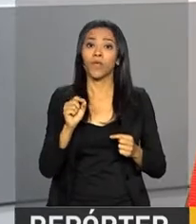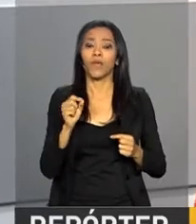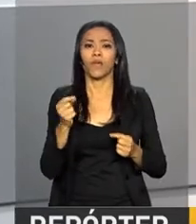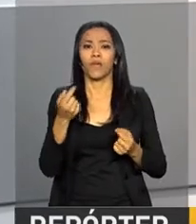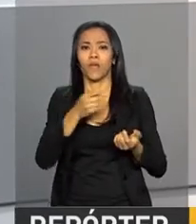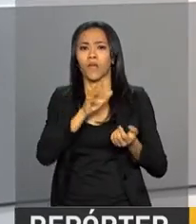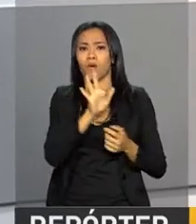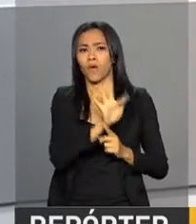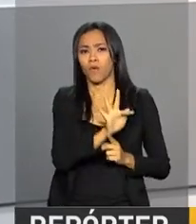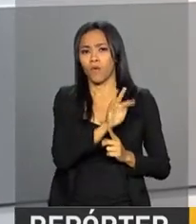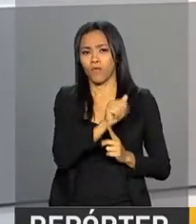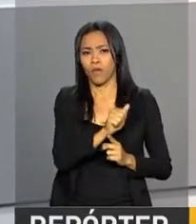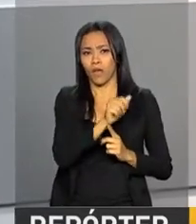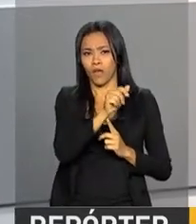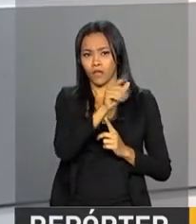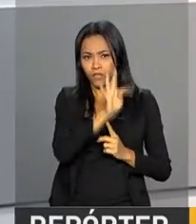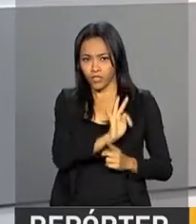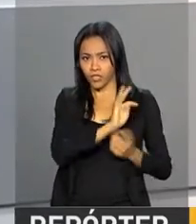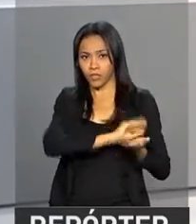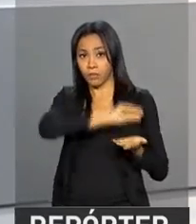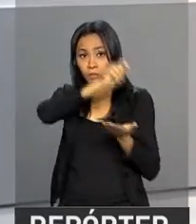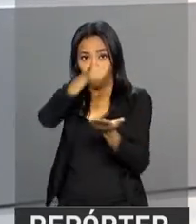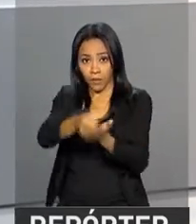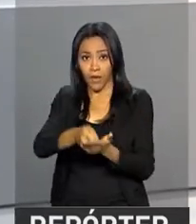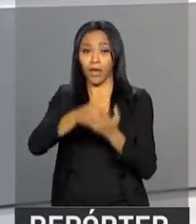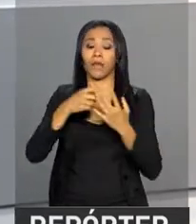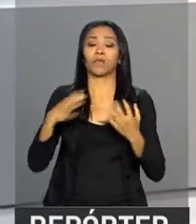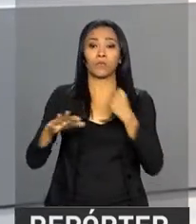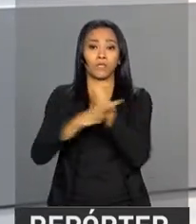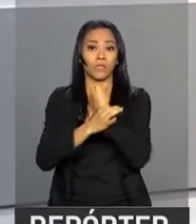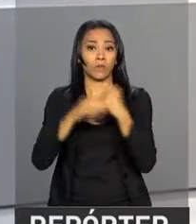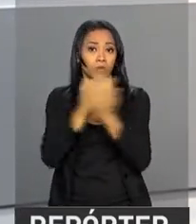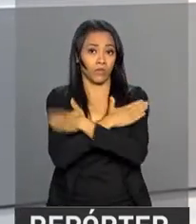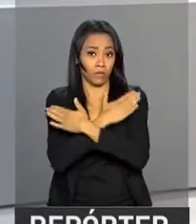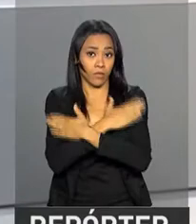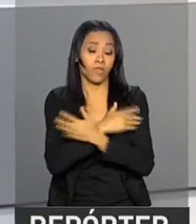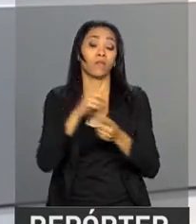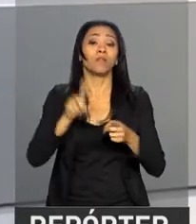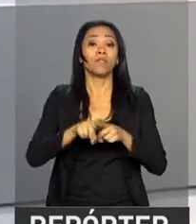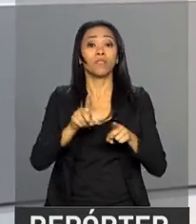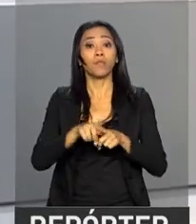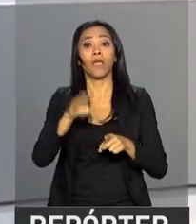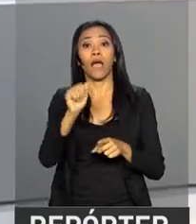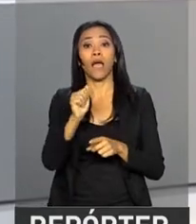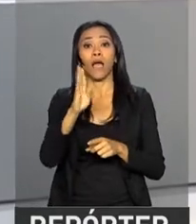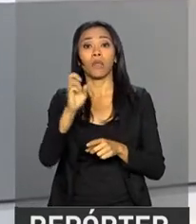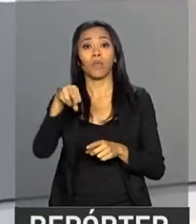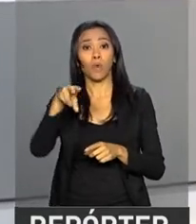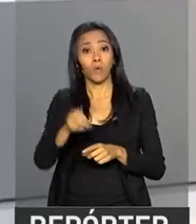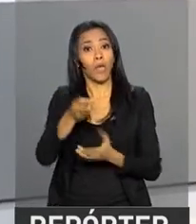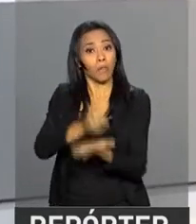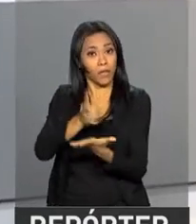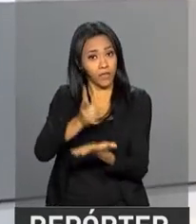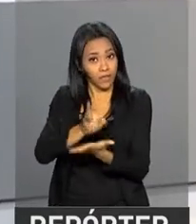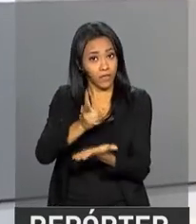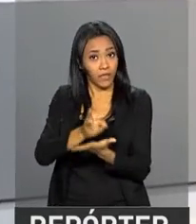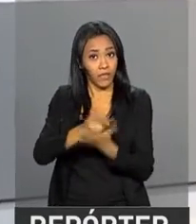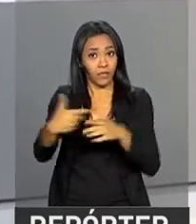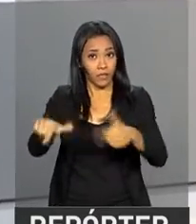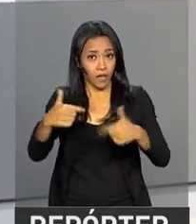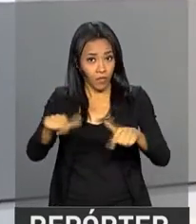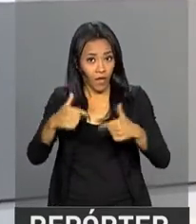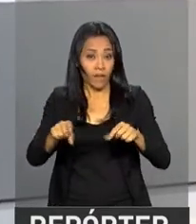abono salarial e seguro desemprego fundo de amparo ao trabalhador é um aliado importante para manter empregos e gerar novas vagas